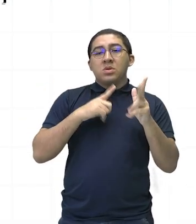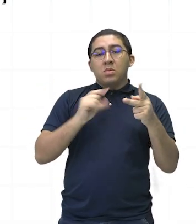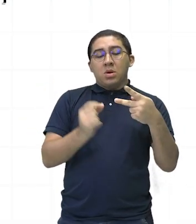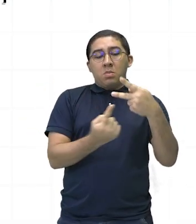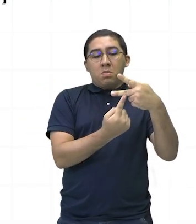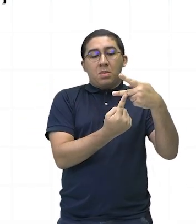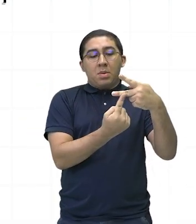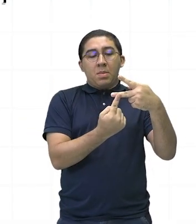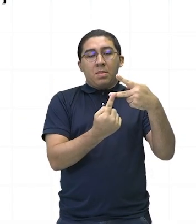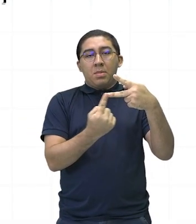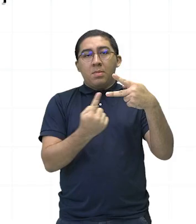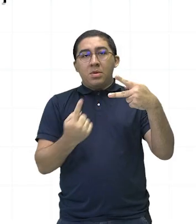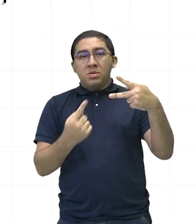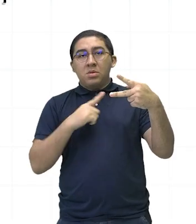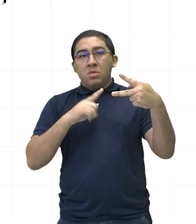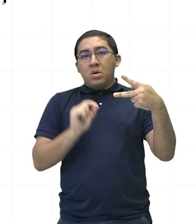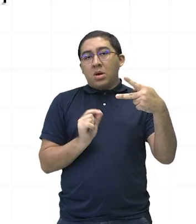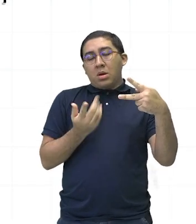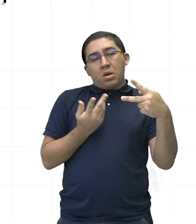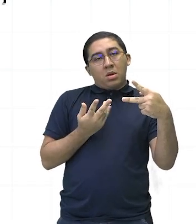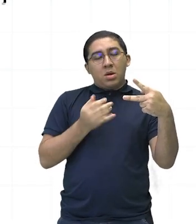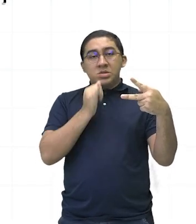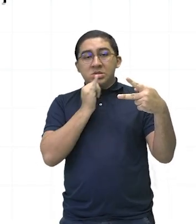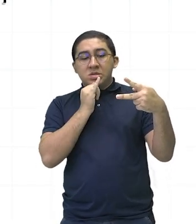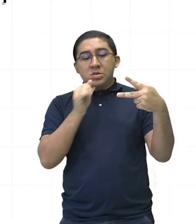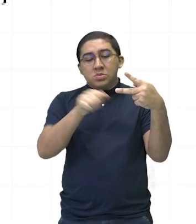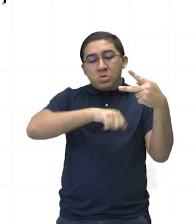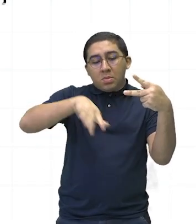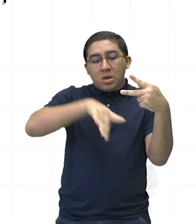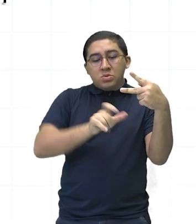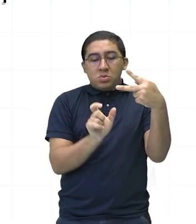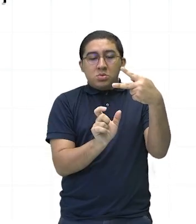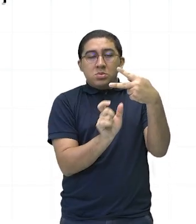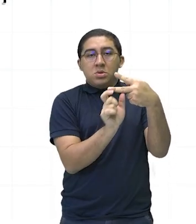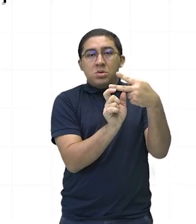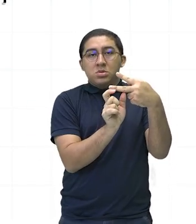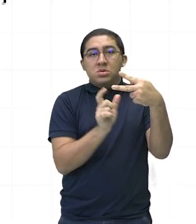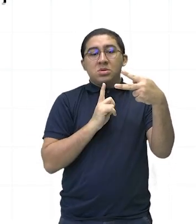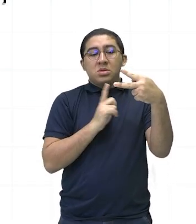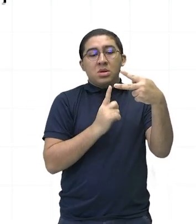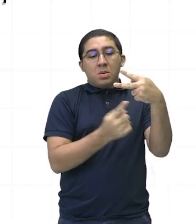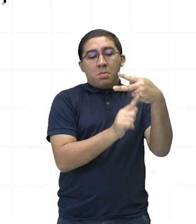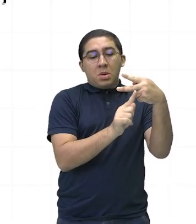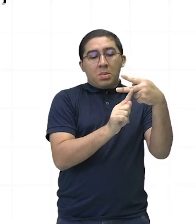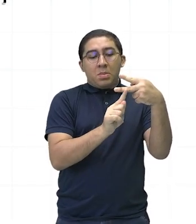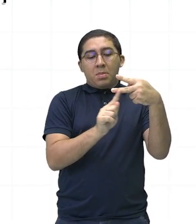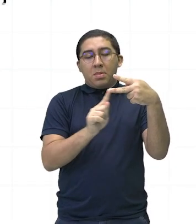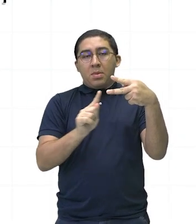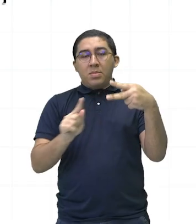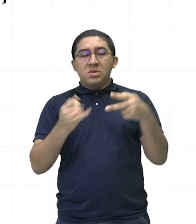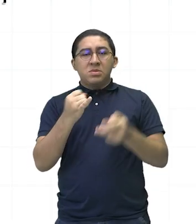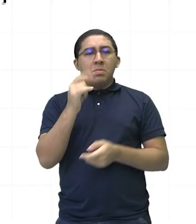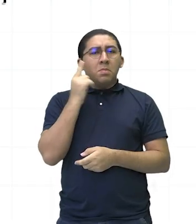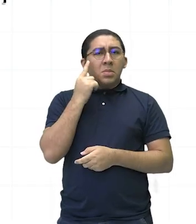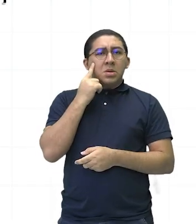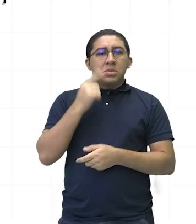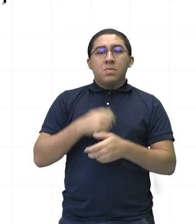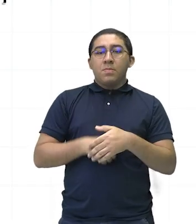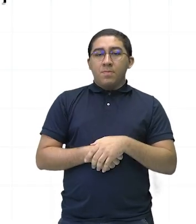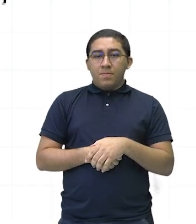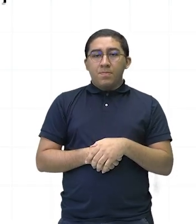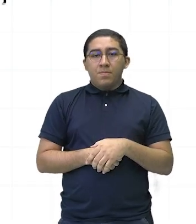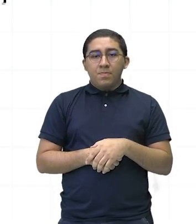mesmo gene que ocupa o mesmo locus gênico dentro de um cromossomo. Então, quando ele diz assim,